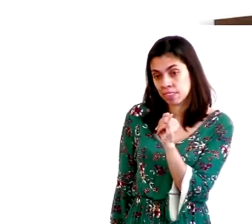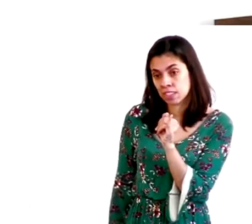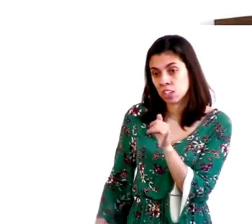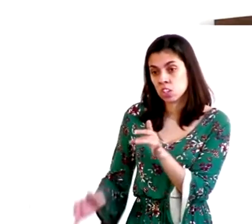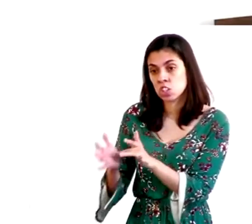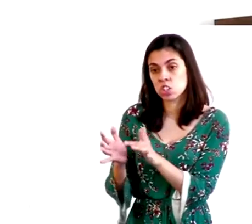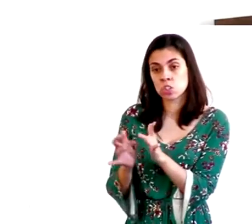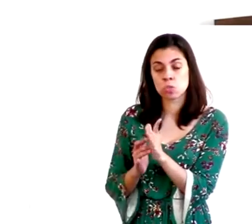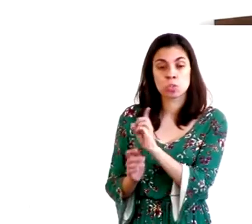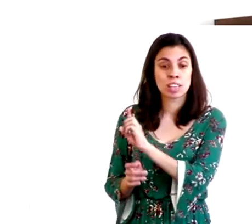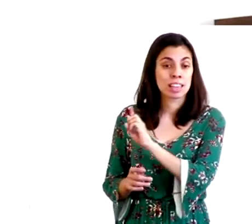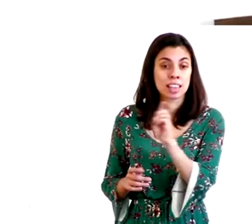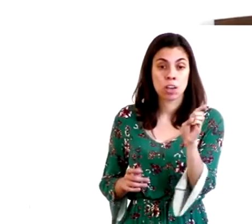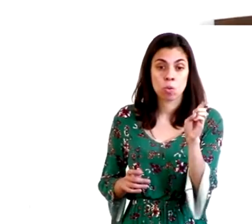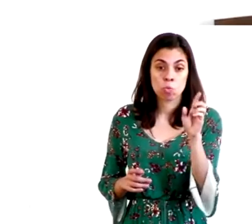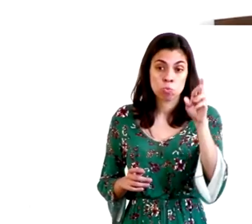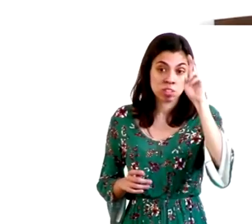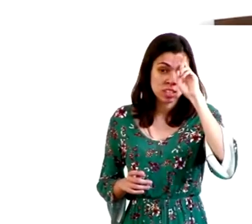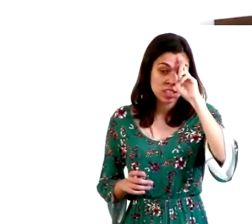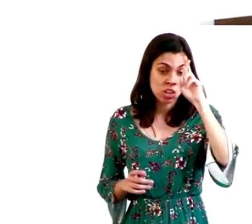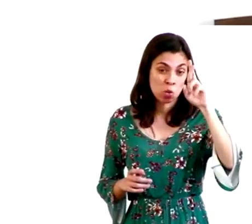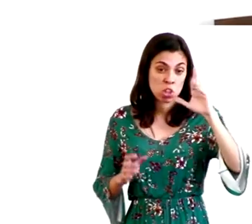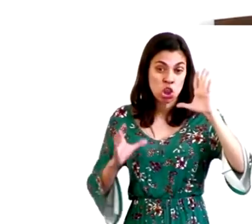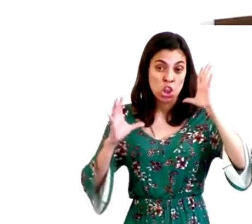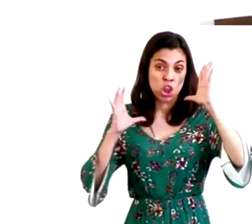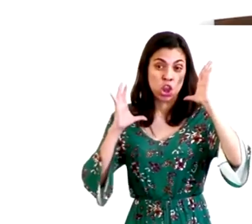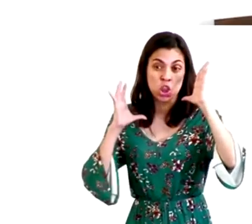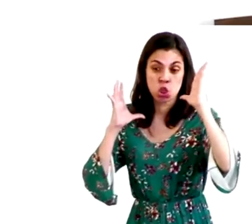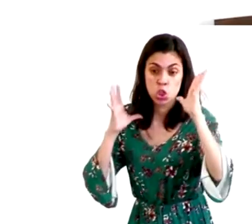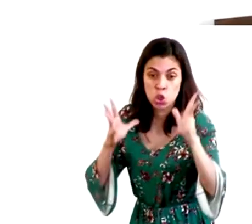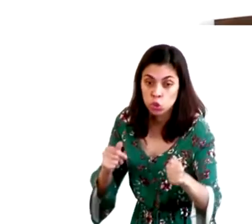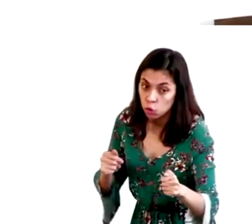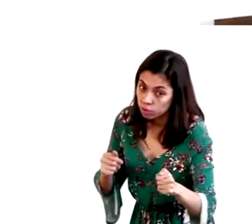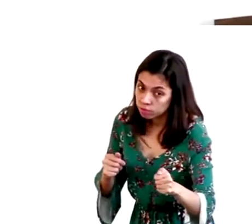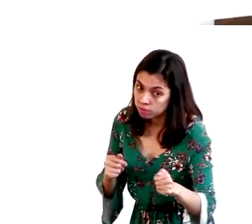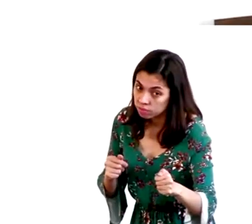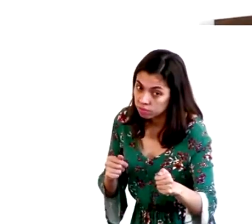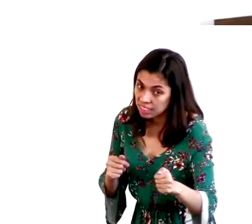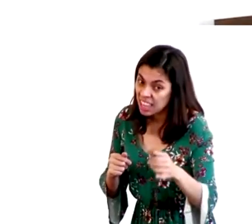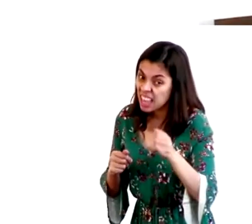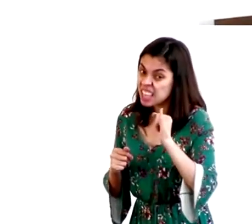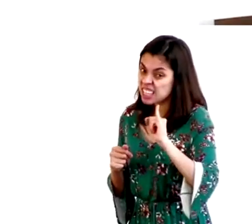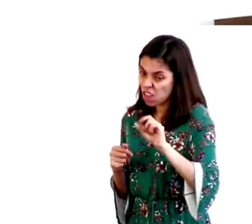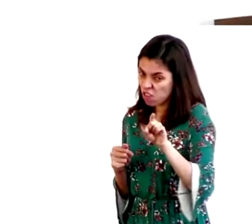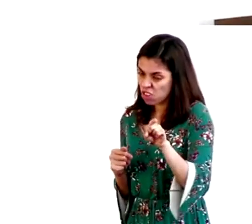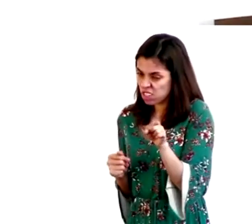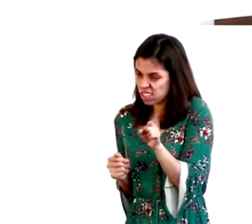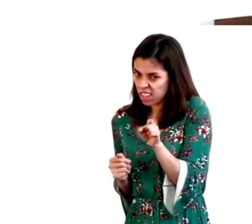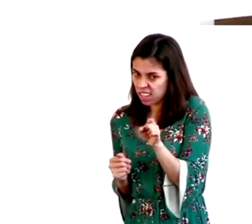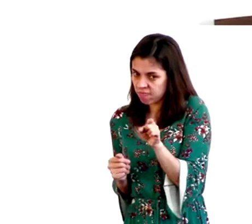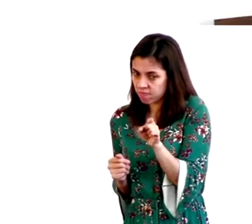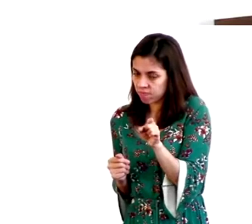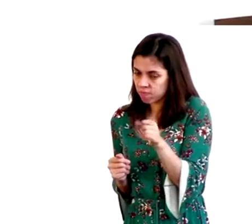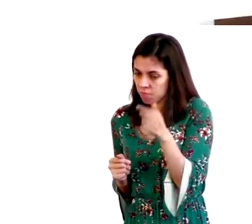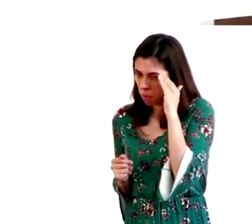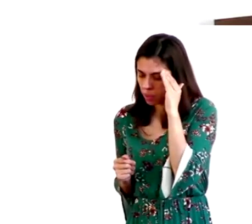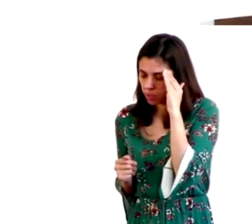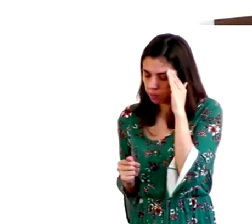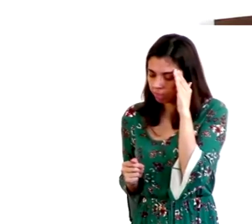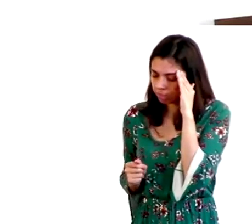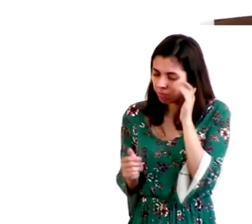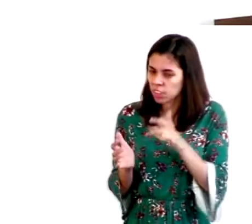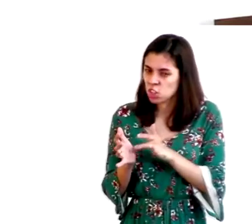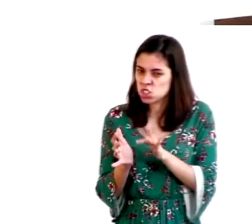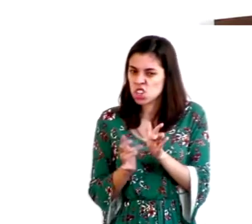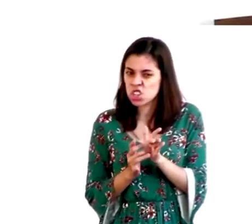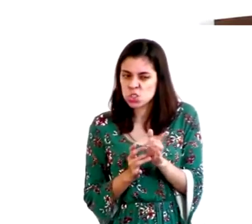então Ele não é Senhor de fato da sua vida. Vou repetir. Se Cristo